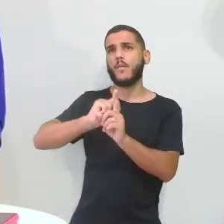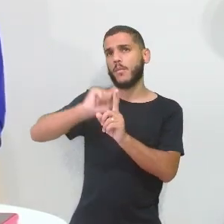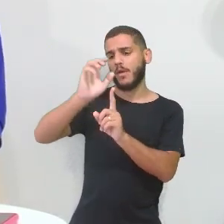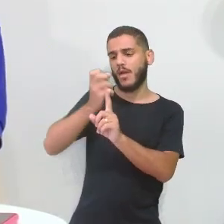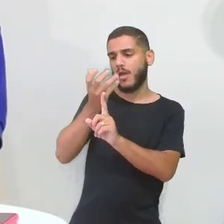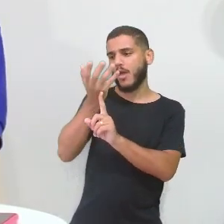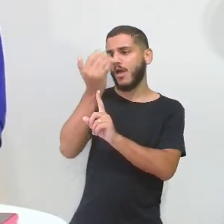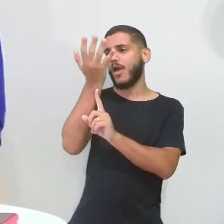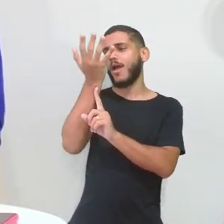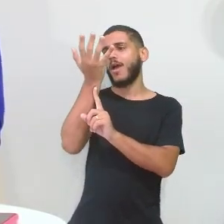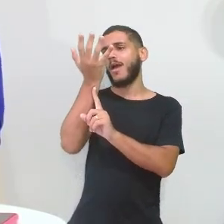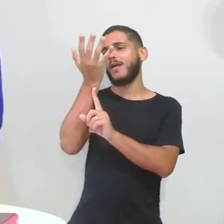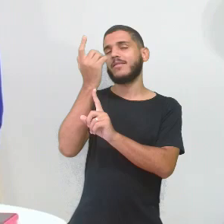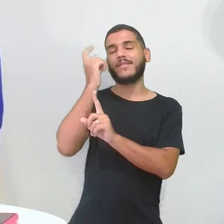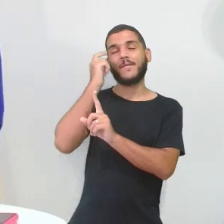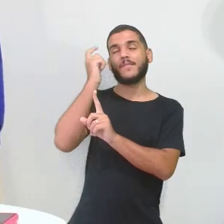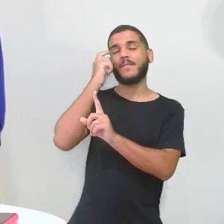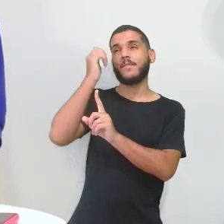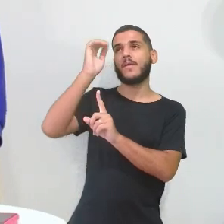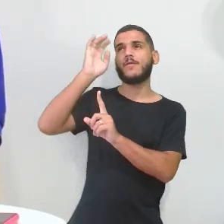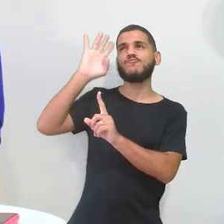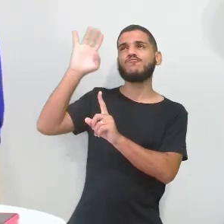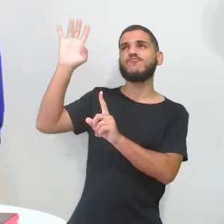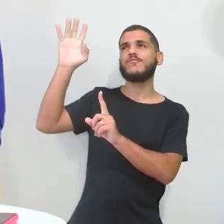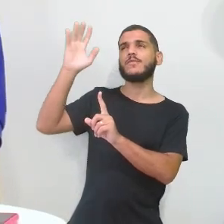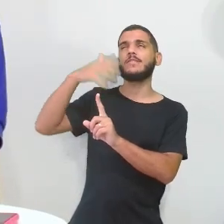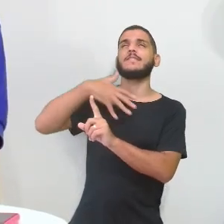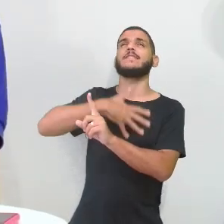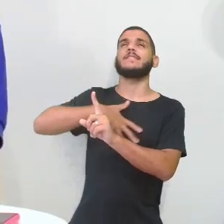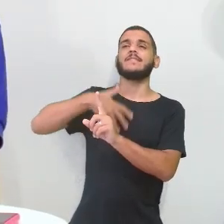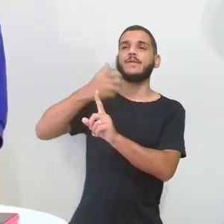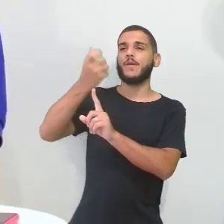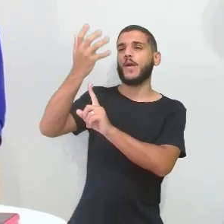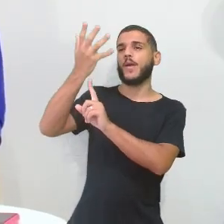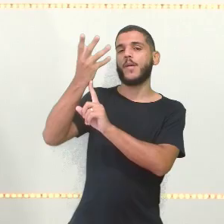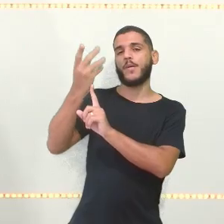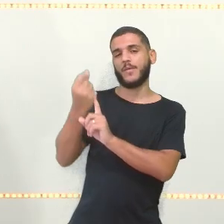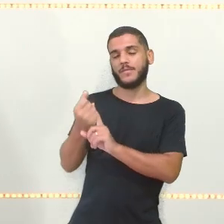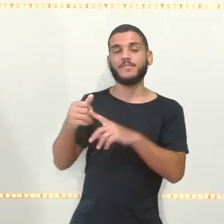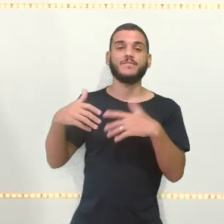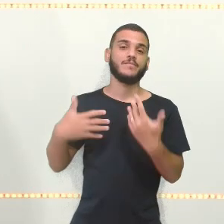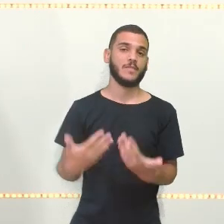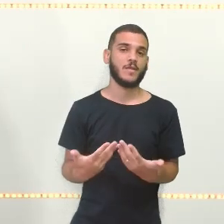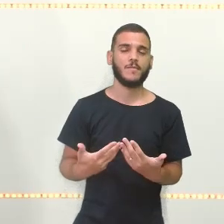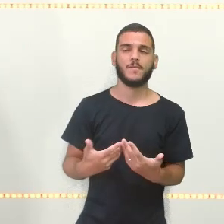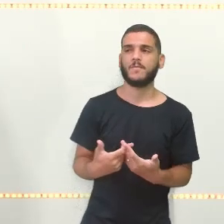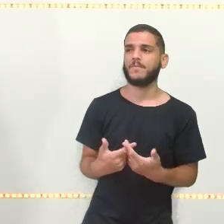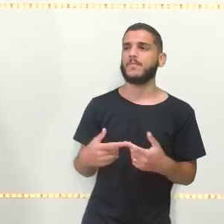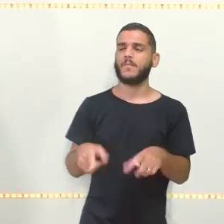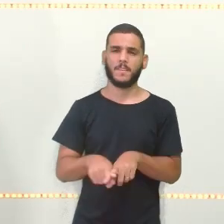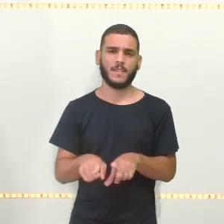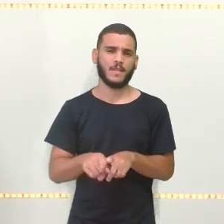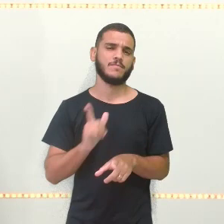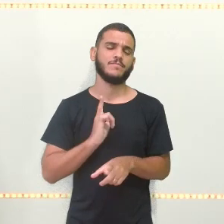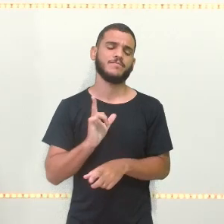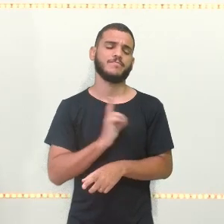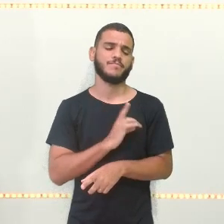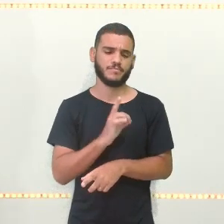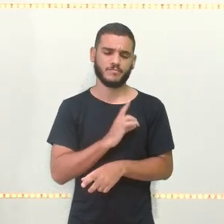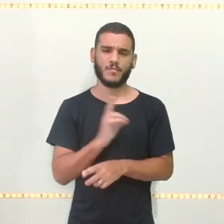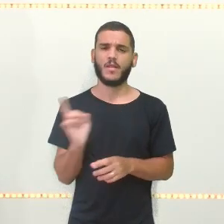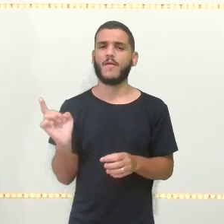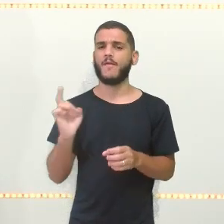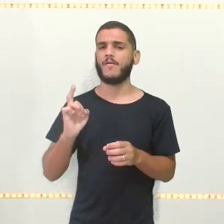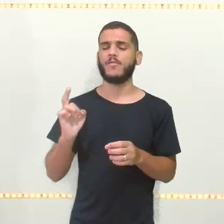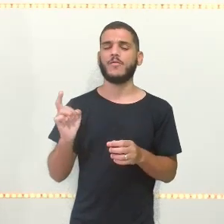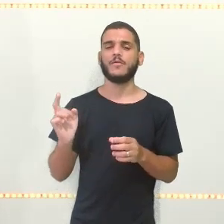um pensamento, um sonho, uma coisa que ela gostava. Isso. Muito bom. Pois é. E ela estava com medo de voltar para casa, não é?